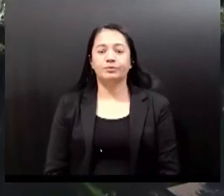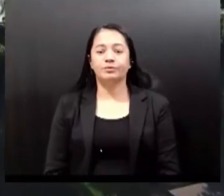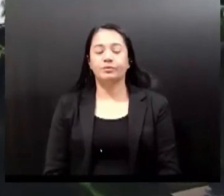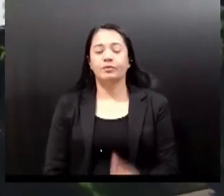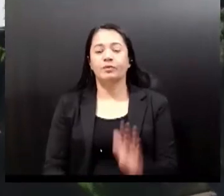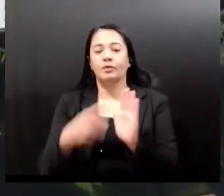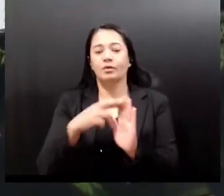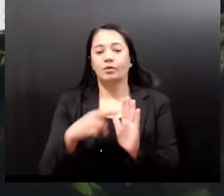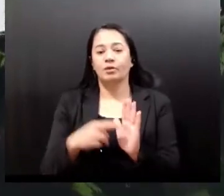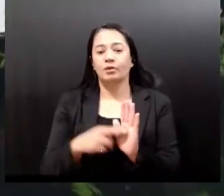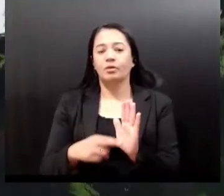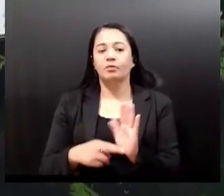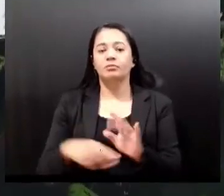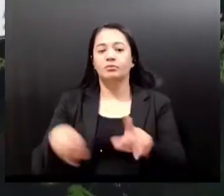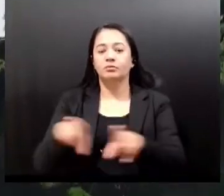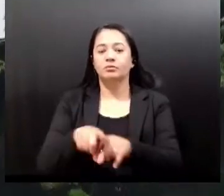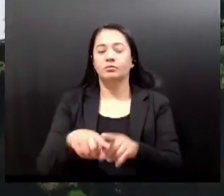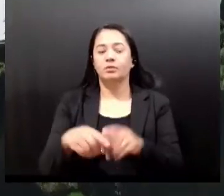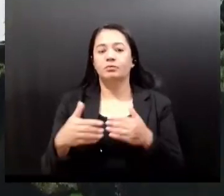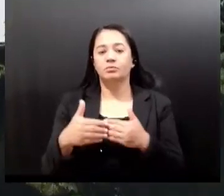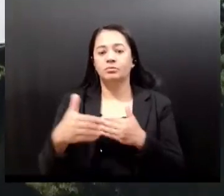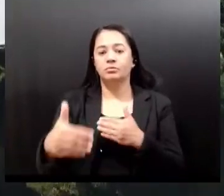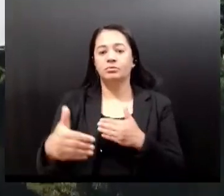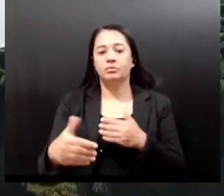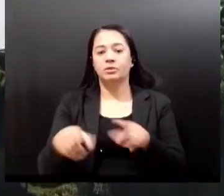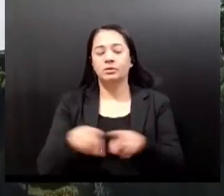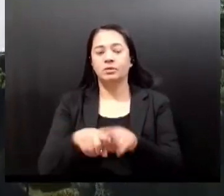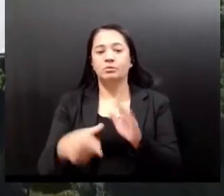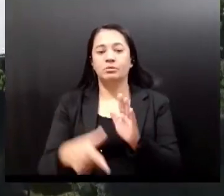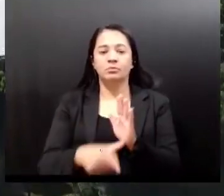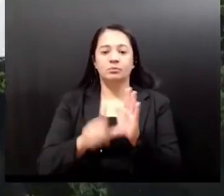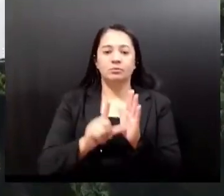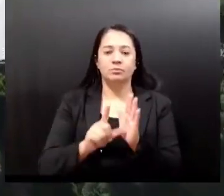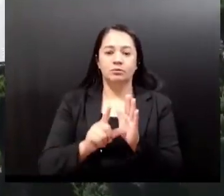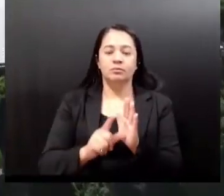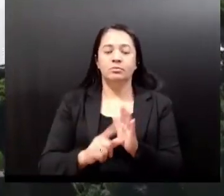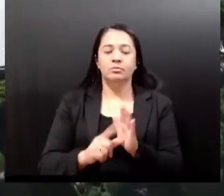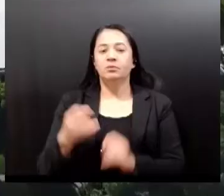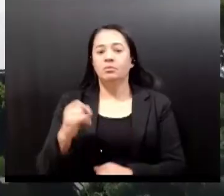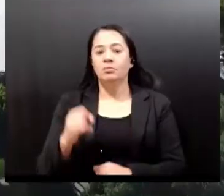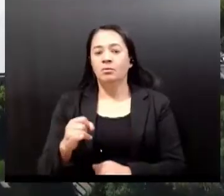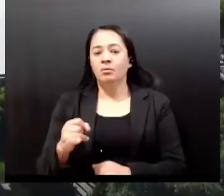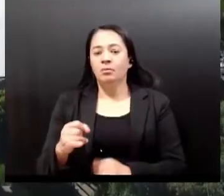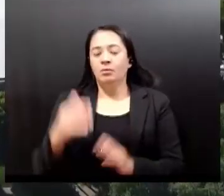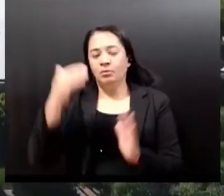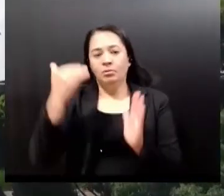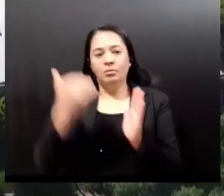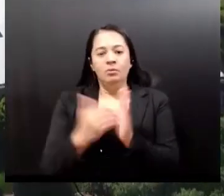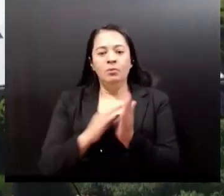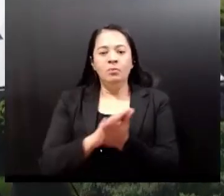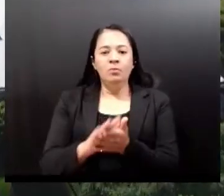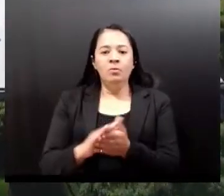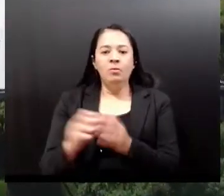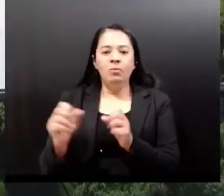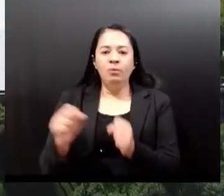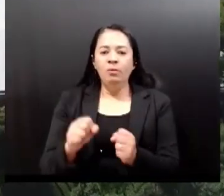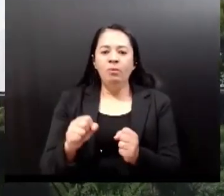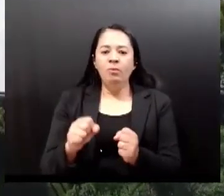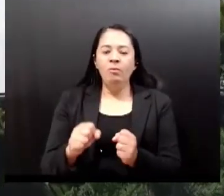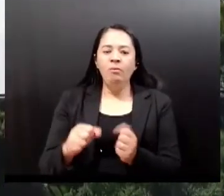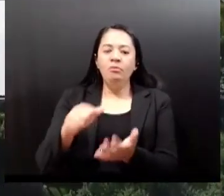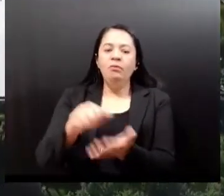para prorrogações e adiantamentos. Em caso de descumprimento, poderão ser aplicadas penalidades